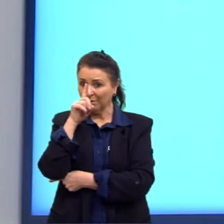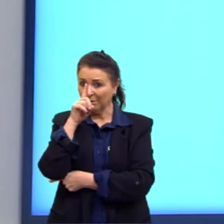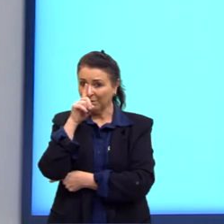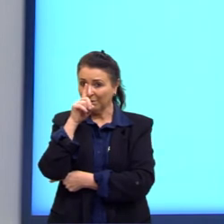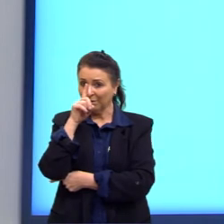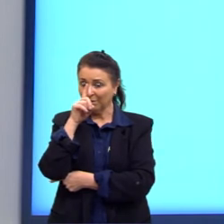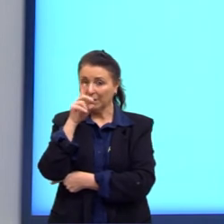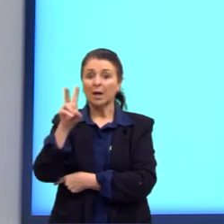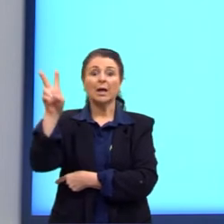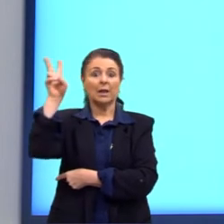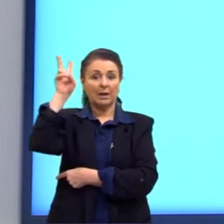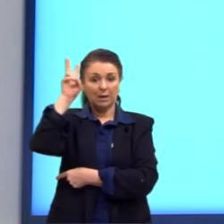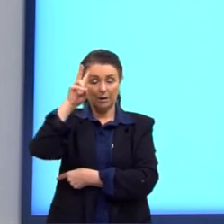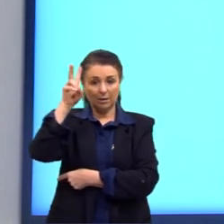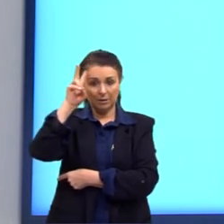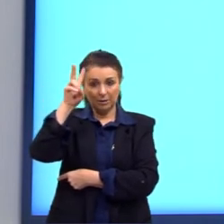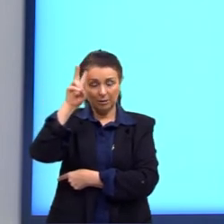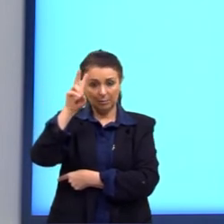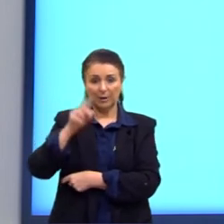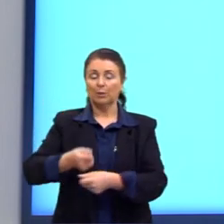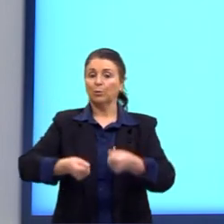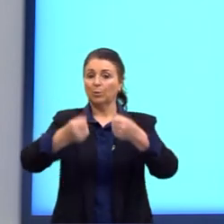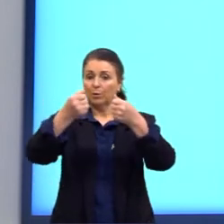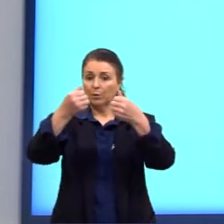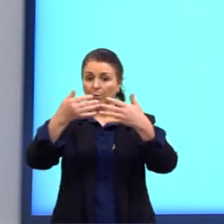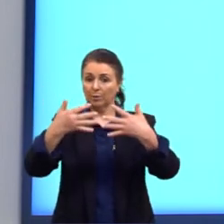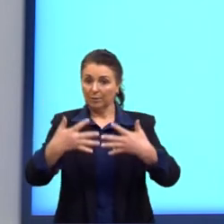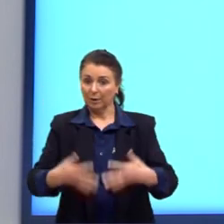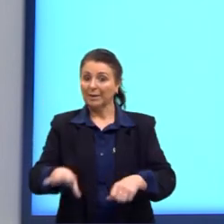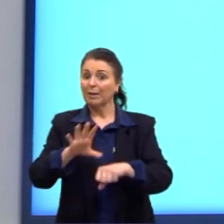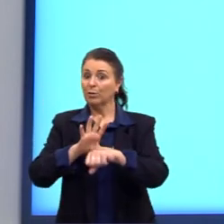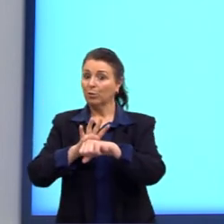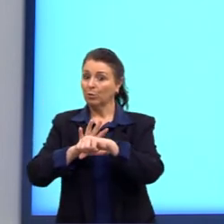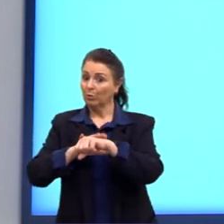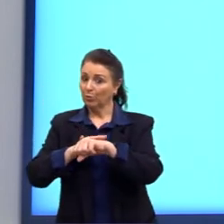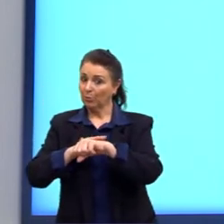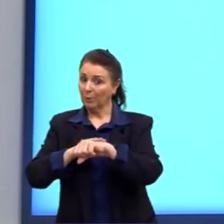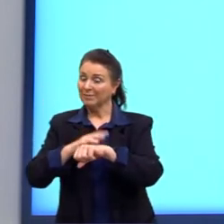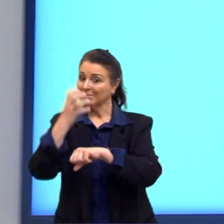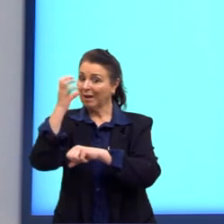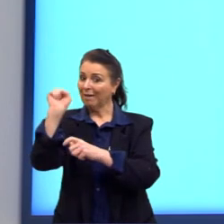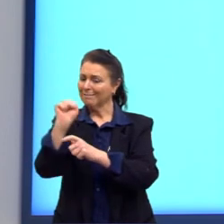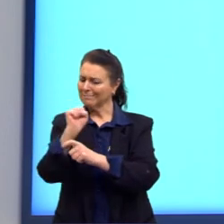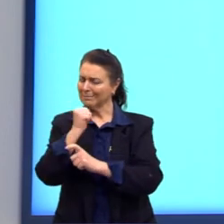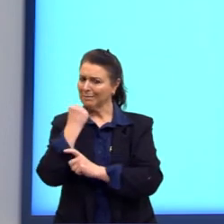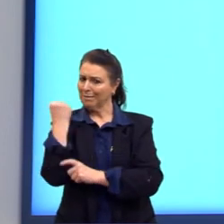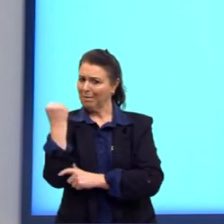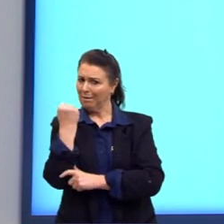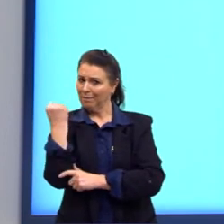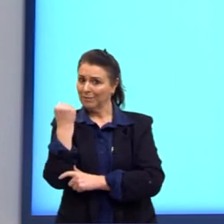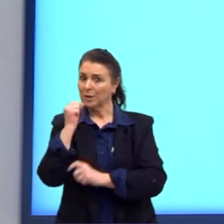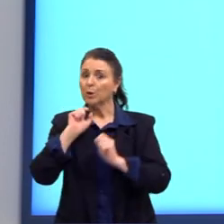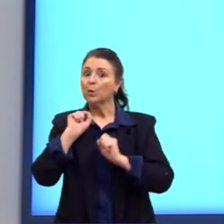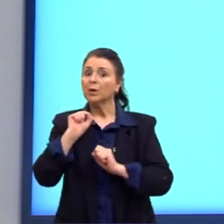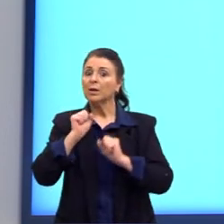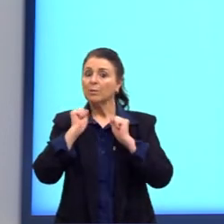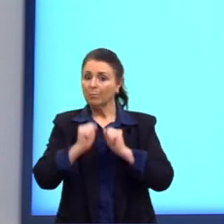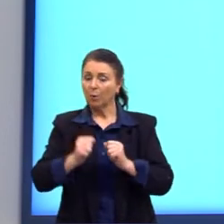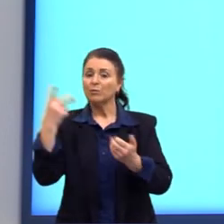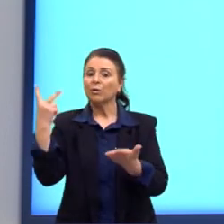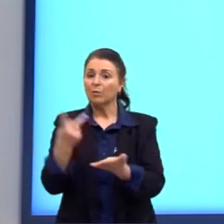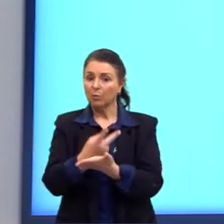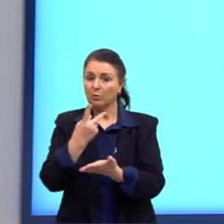lembrando né aqui na nossa fala sobre a eritroblastose o que que pode acontecer então